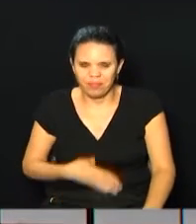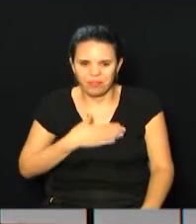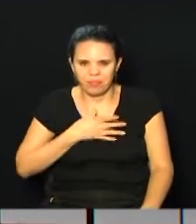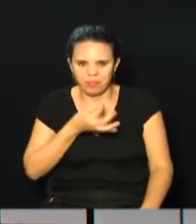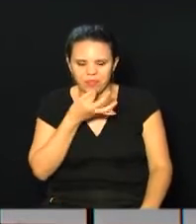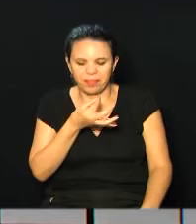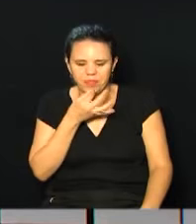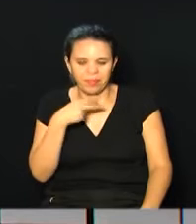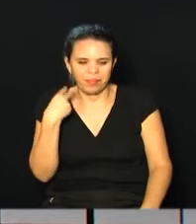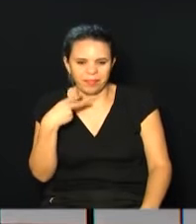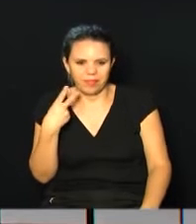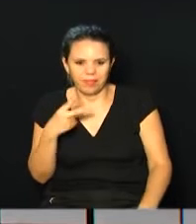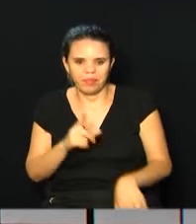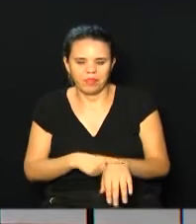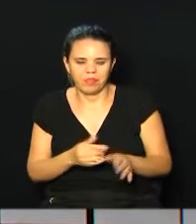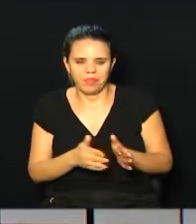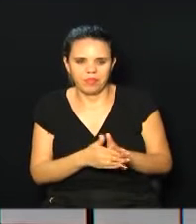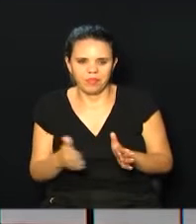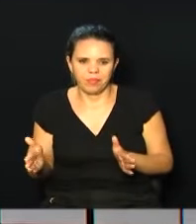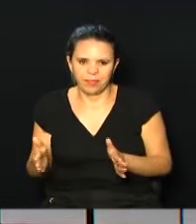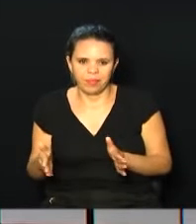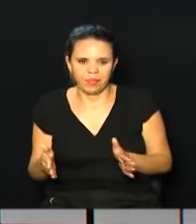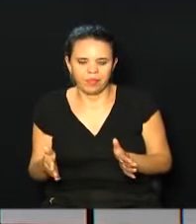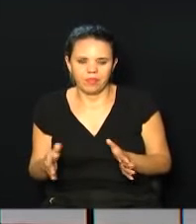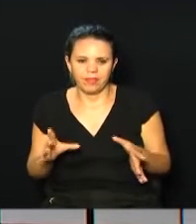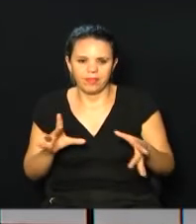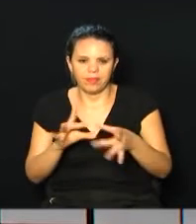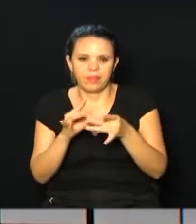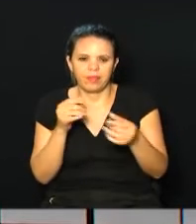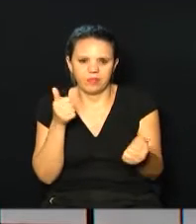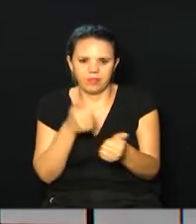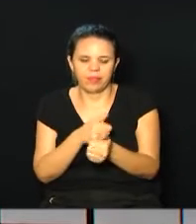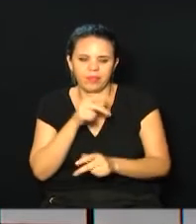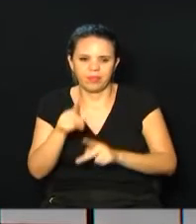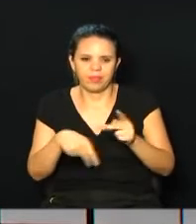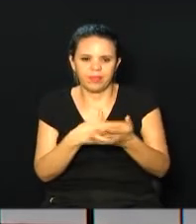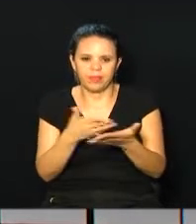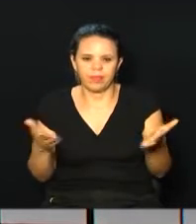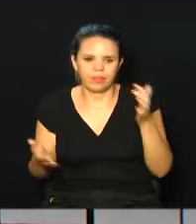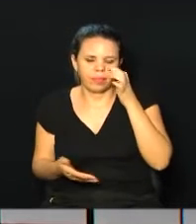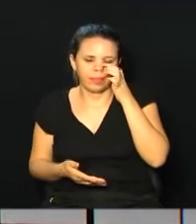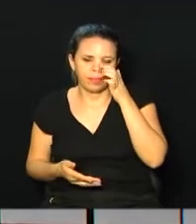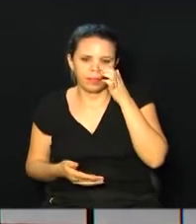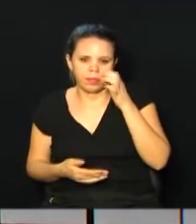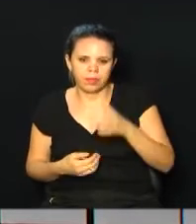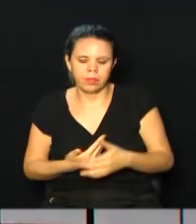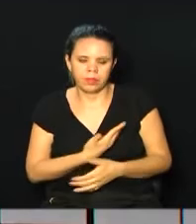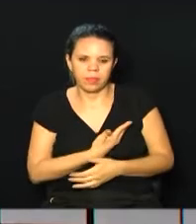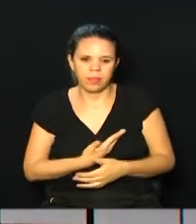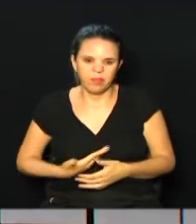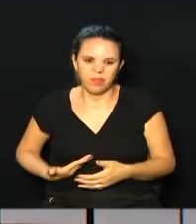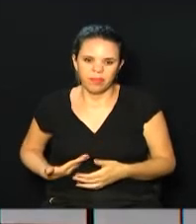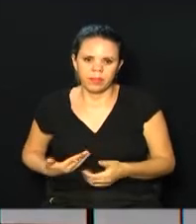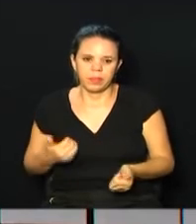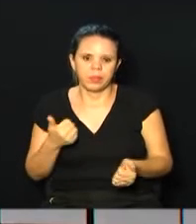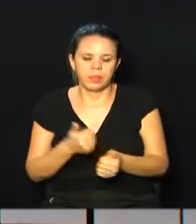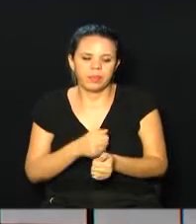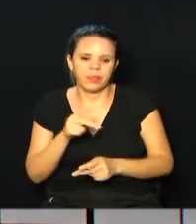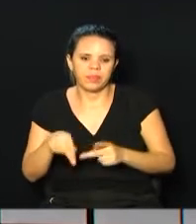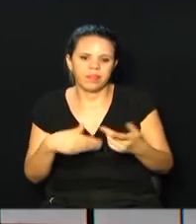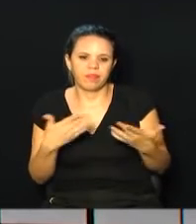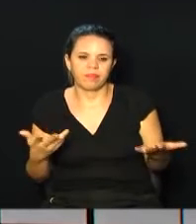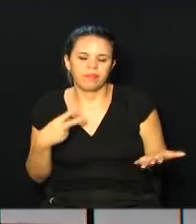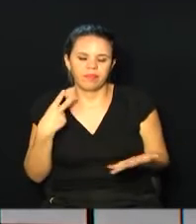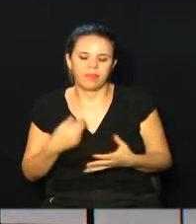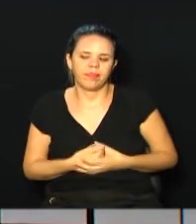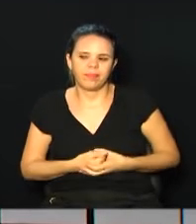o vereador, nesse momento, é o elo mais próximo da população, do poder público, mais perto da população, é o